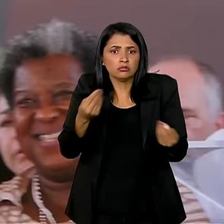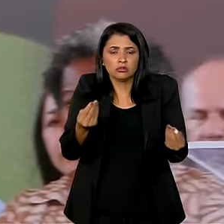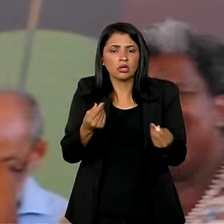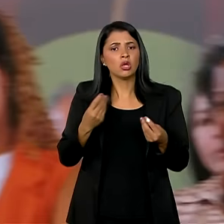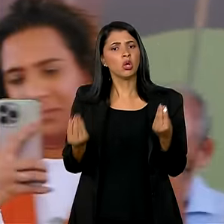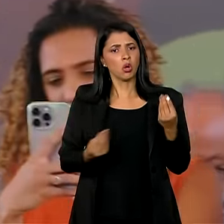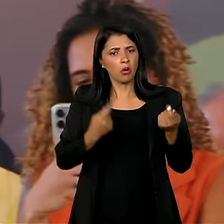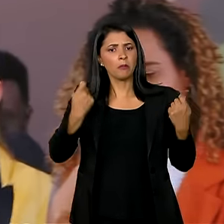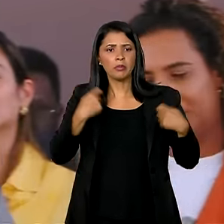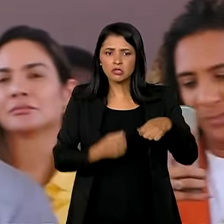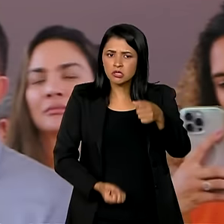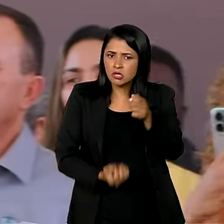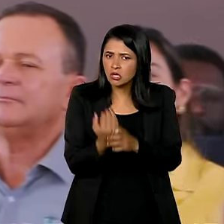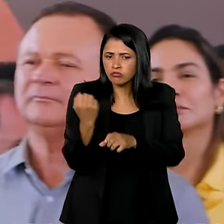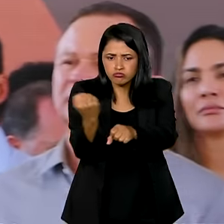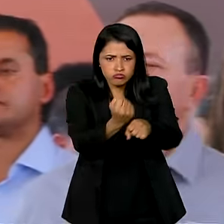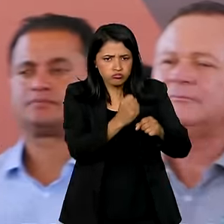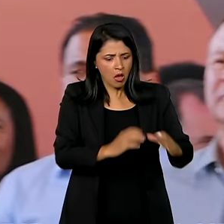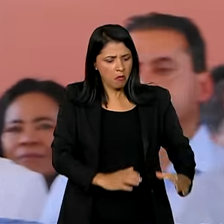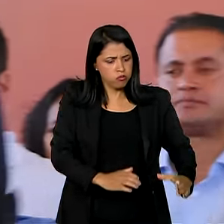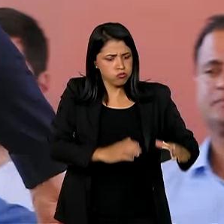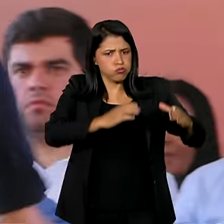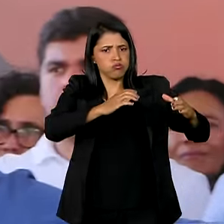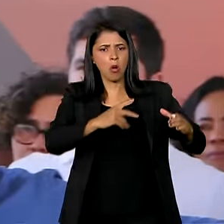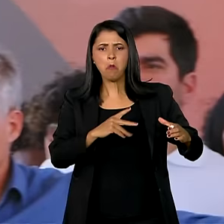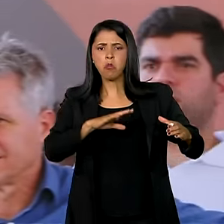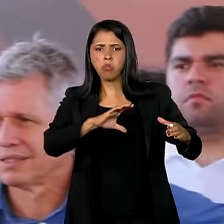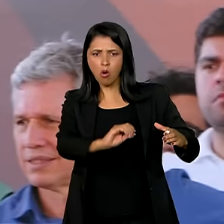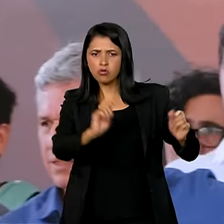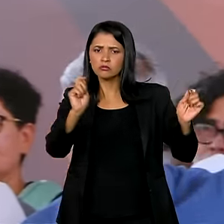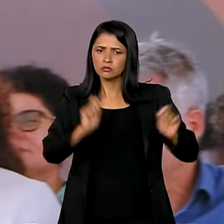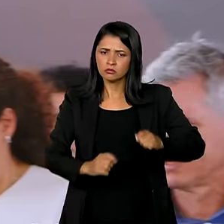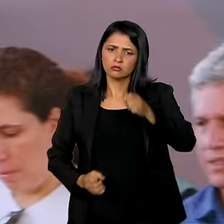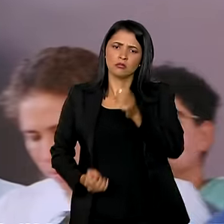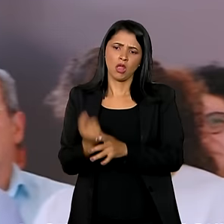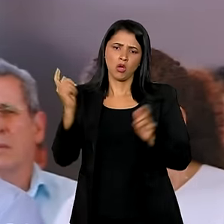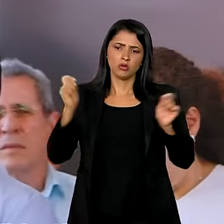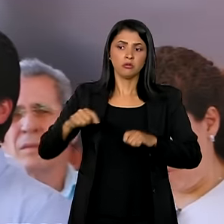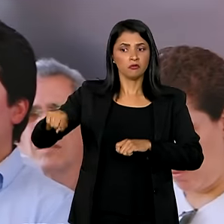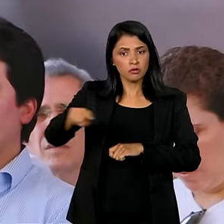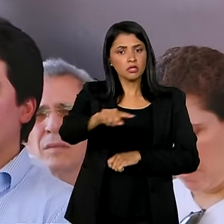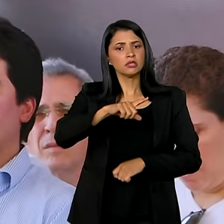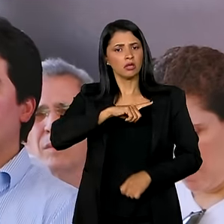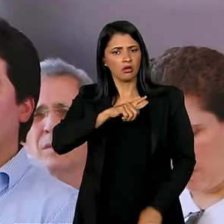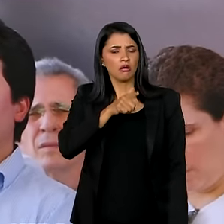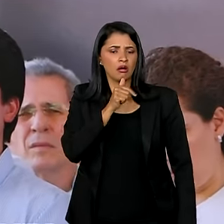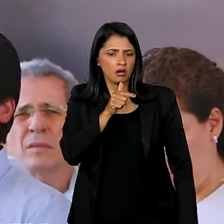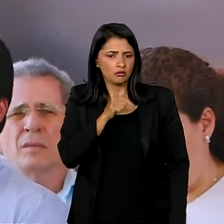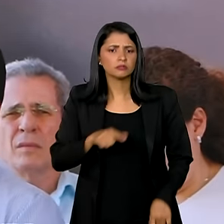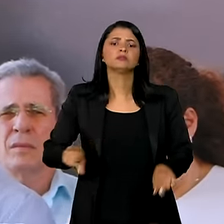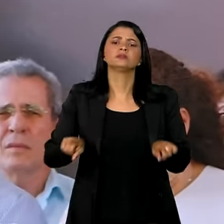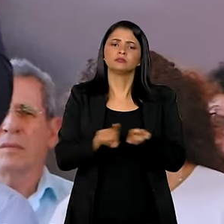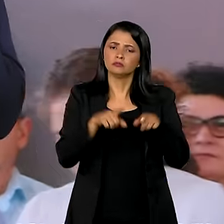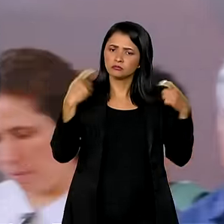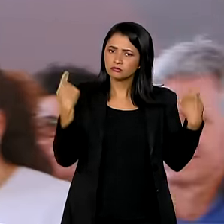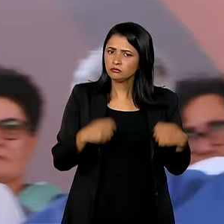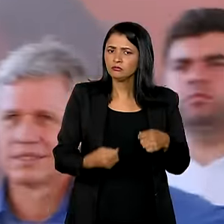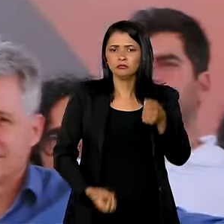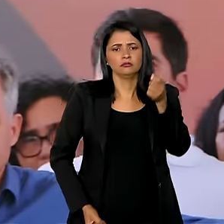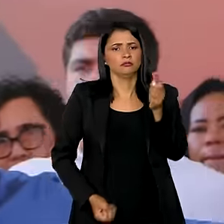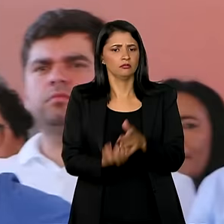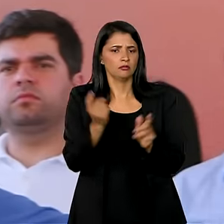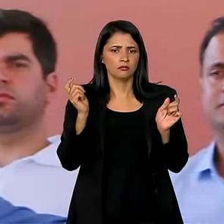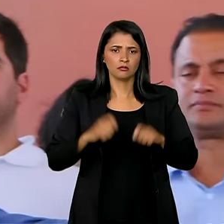nós vamos ter que fazer poços, nós vamos ter que criar condições para que vocês tenham água. Nós vamos ter que criar condições de